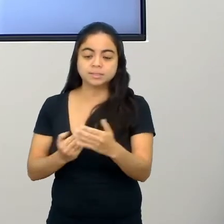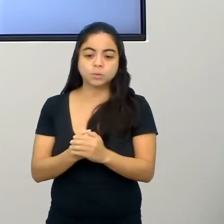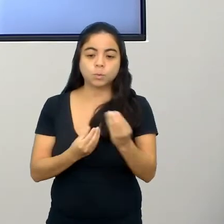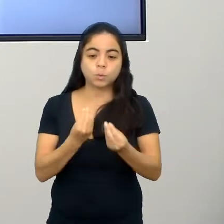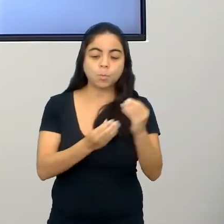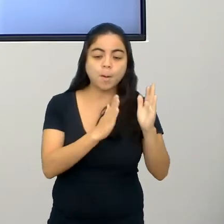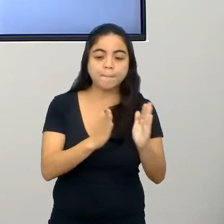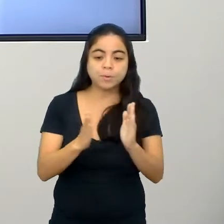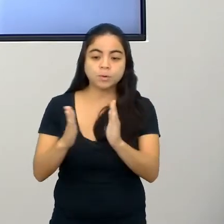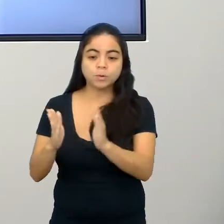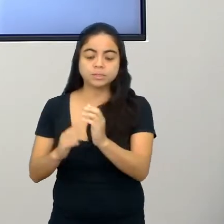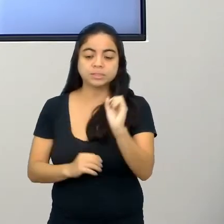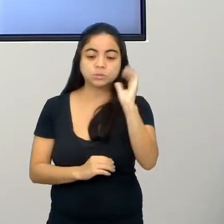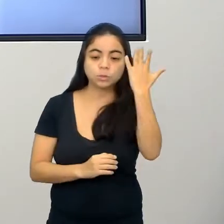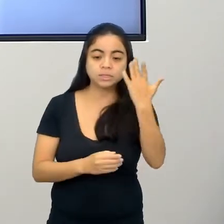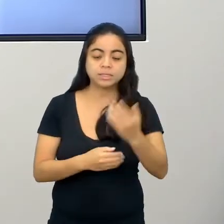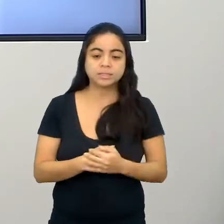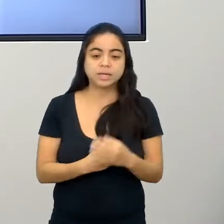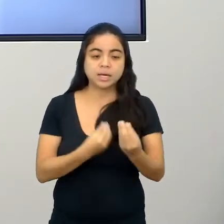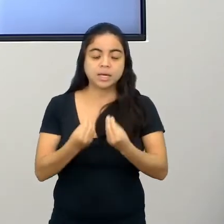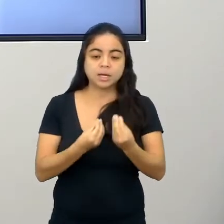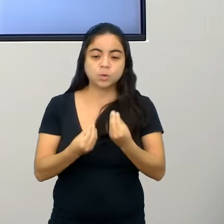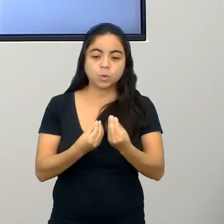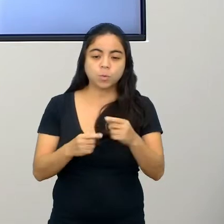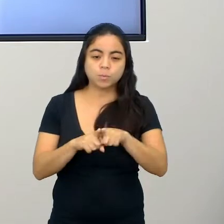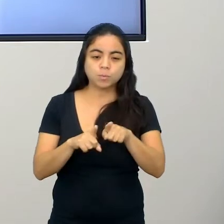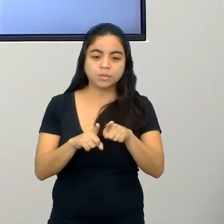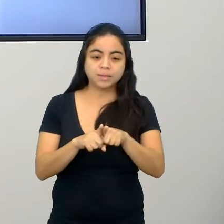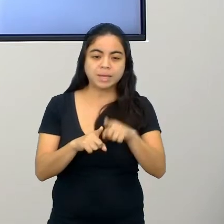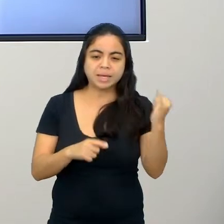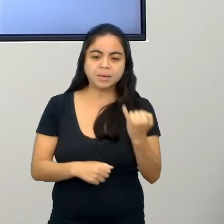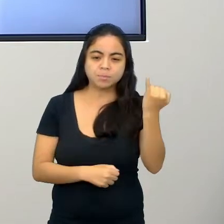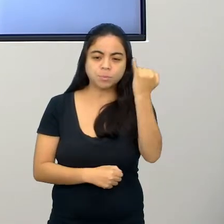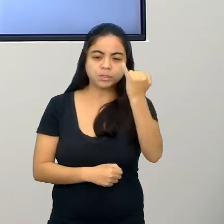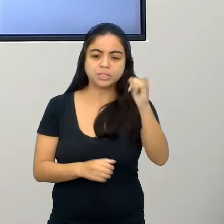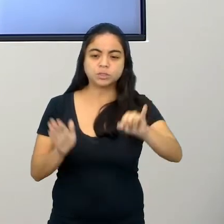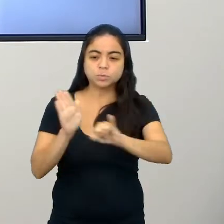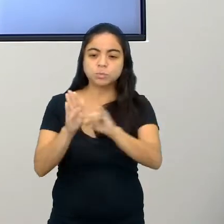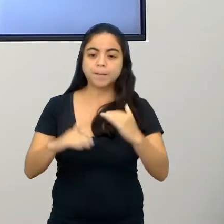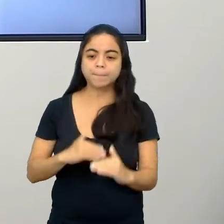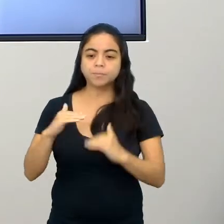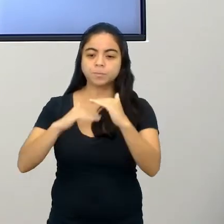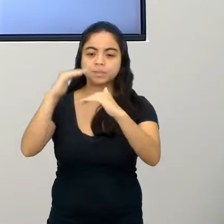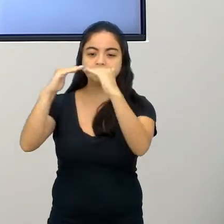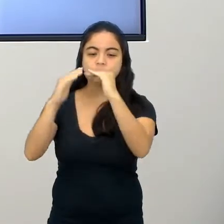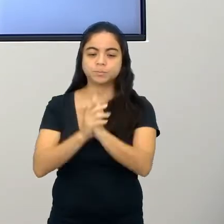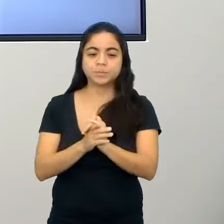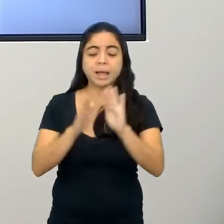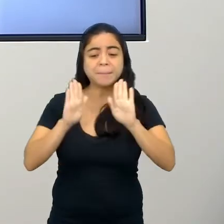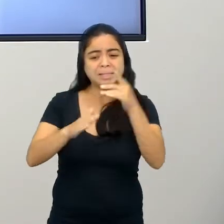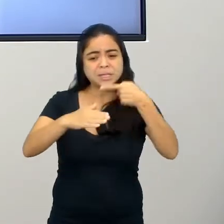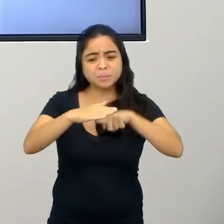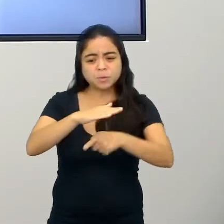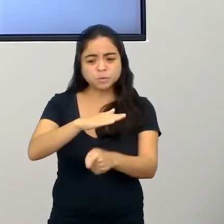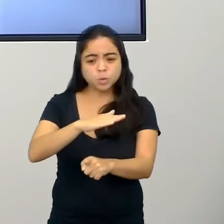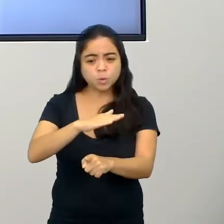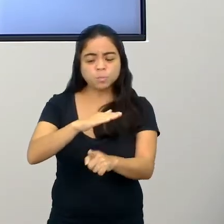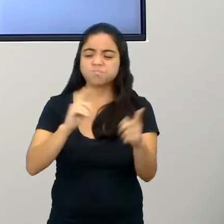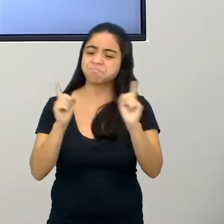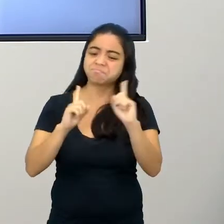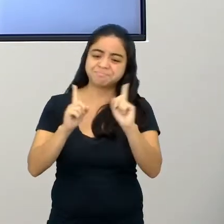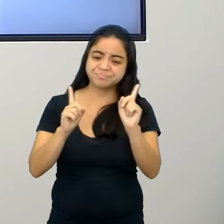processo acontece e como ele tem um peso muito grande na formação da nossa identidade. Mas a gente não se aprofundou no